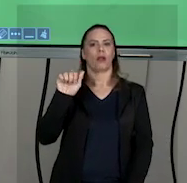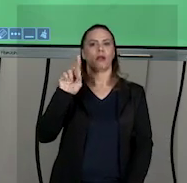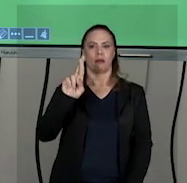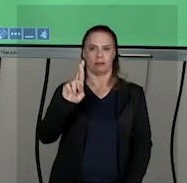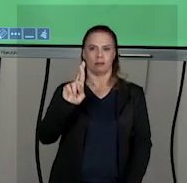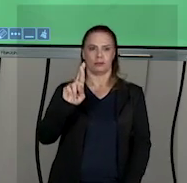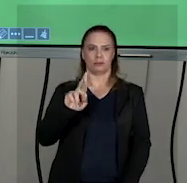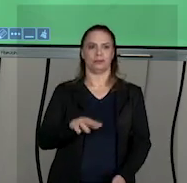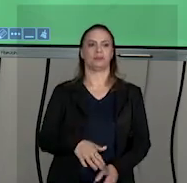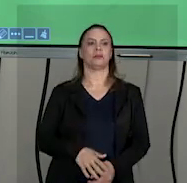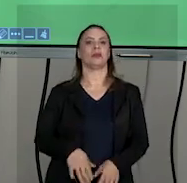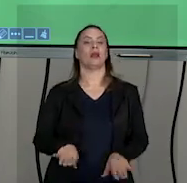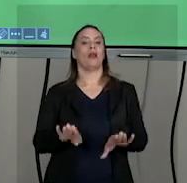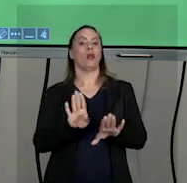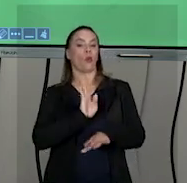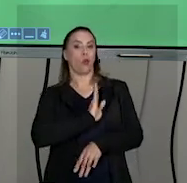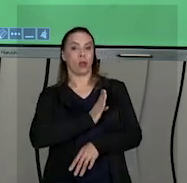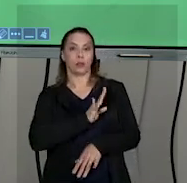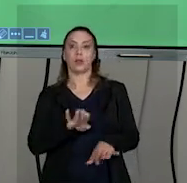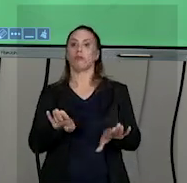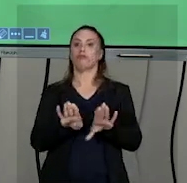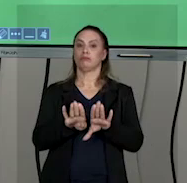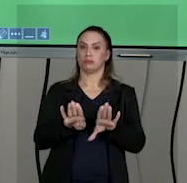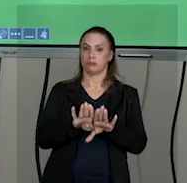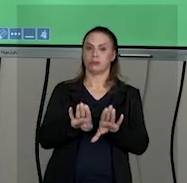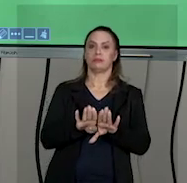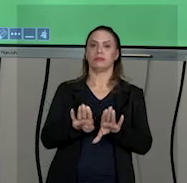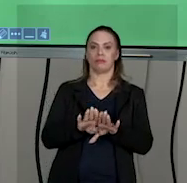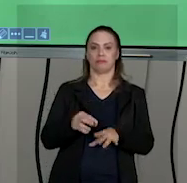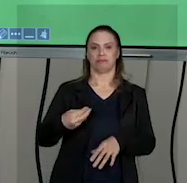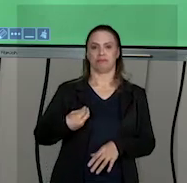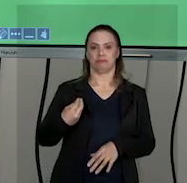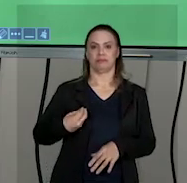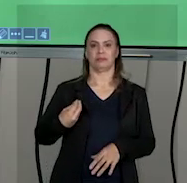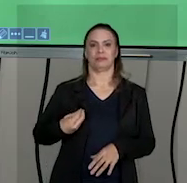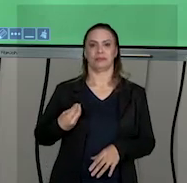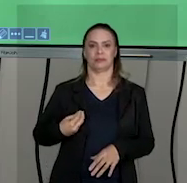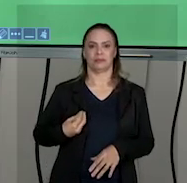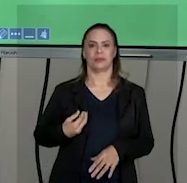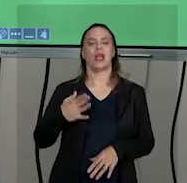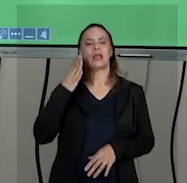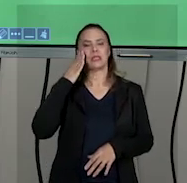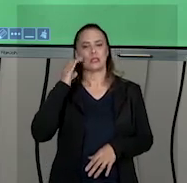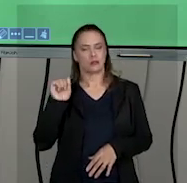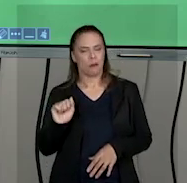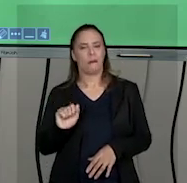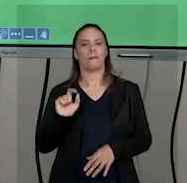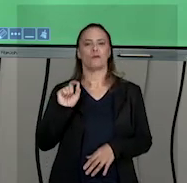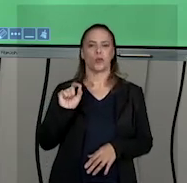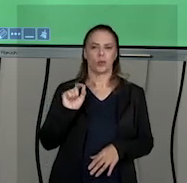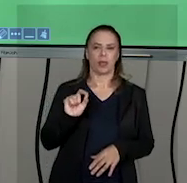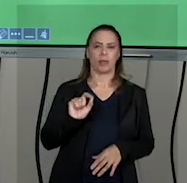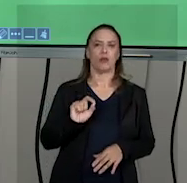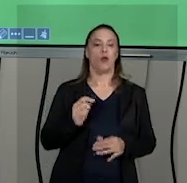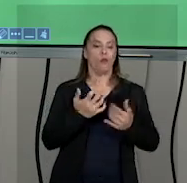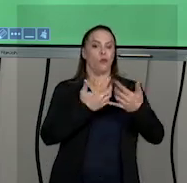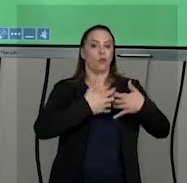cardiovascular. Embora, né, sejam sistemas separados, eles estão